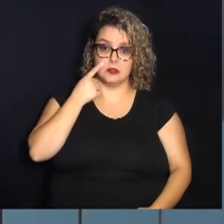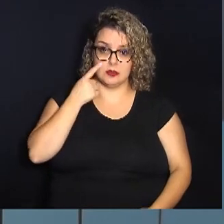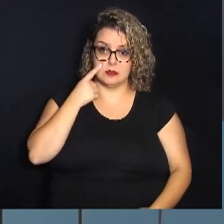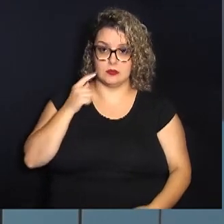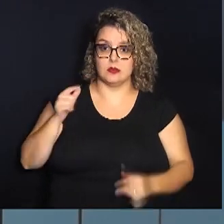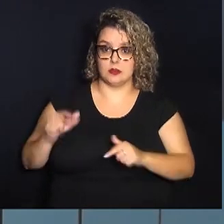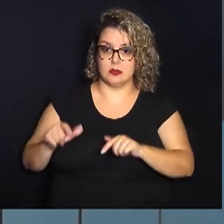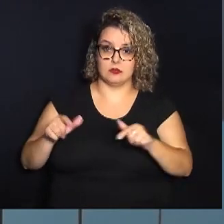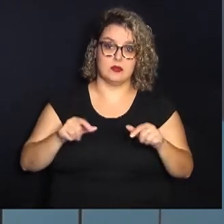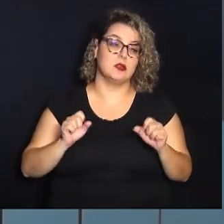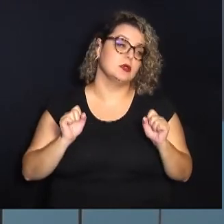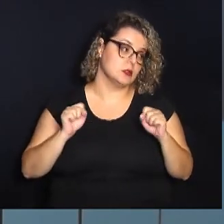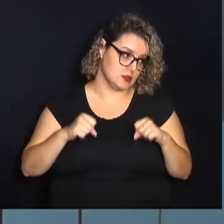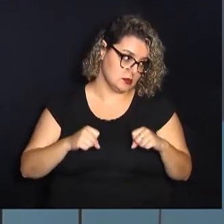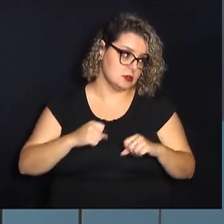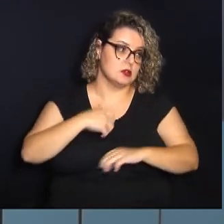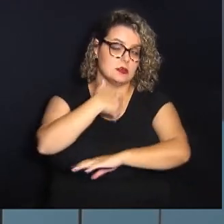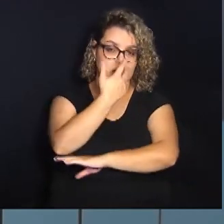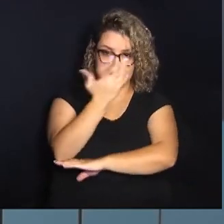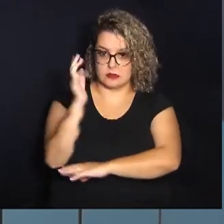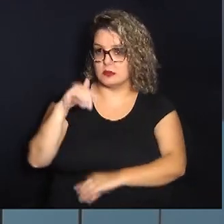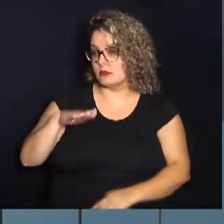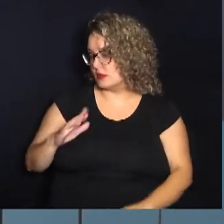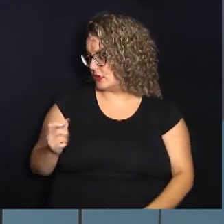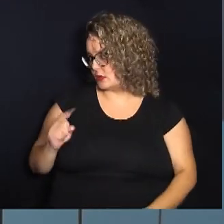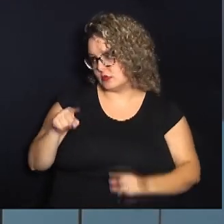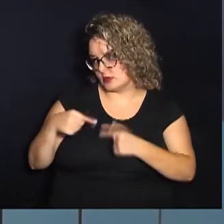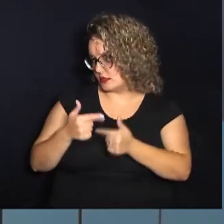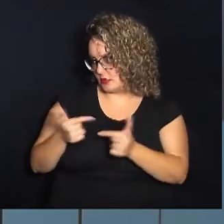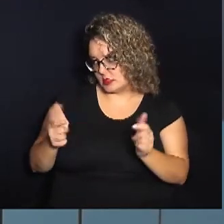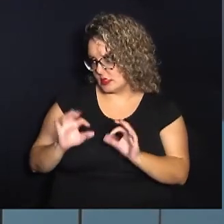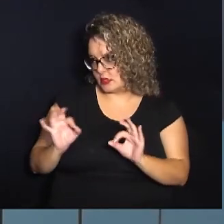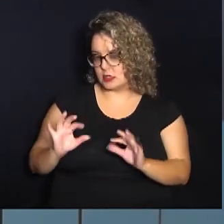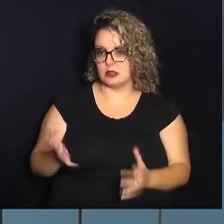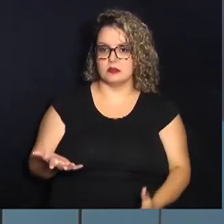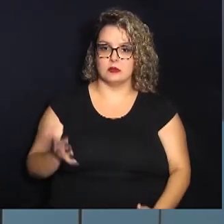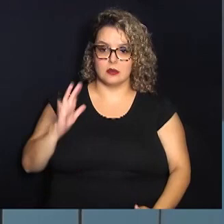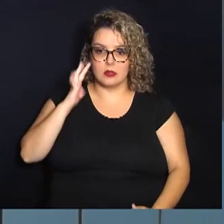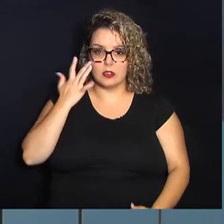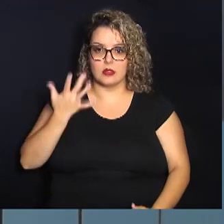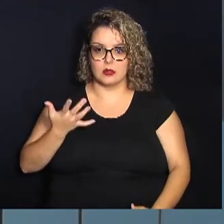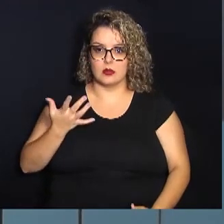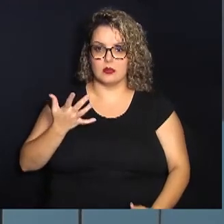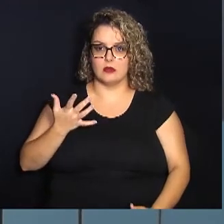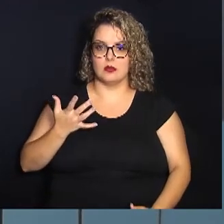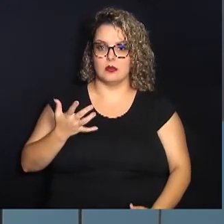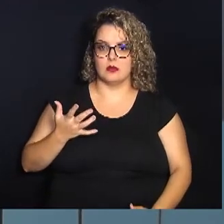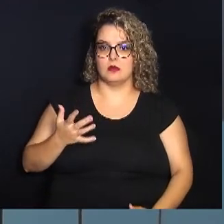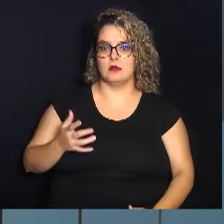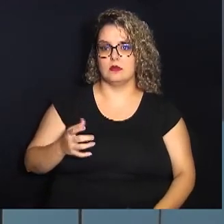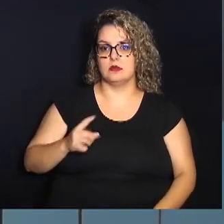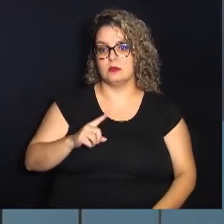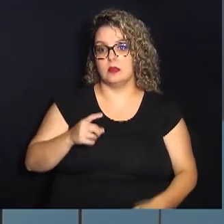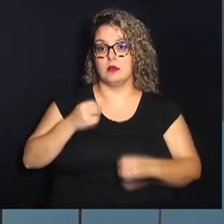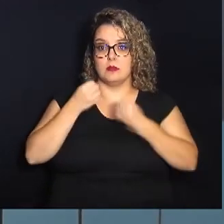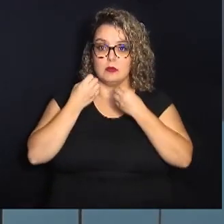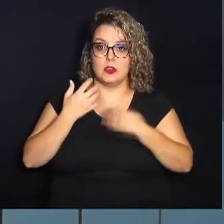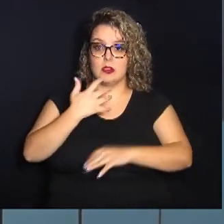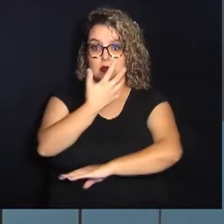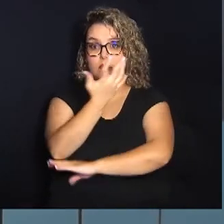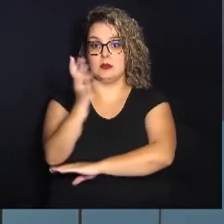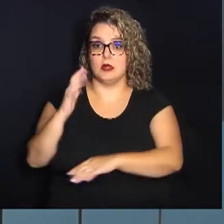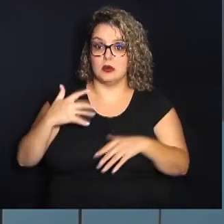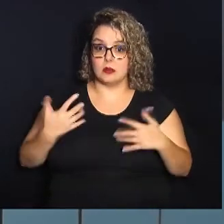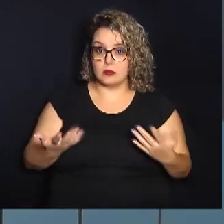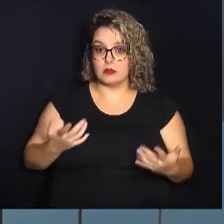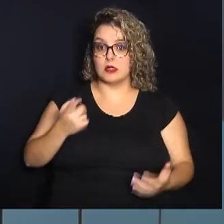que são sim mais arborizados e outros que não têm. Então acho que talvez por isso que ele olhe e fala que não é tão bem arborizado, né? Mas a